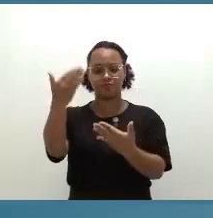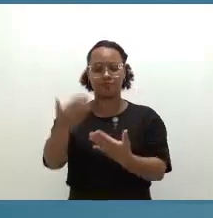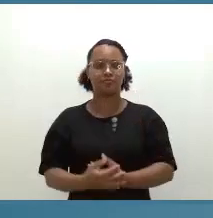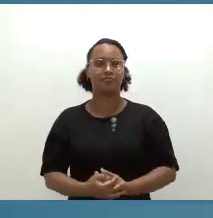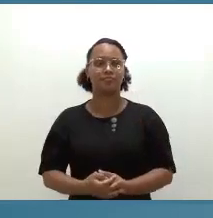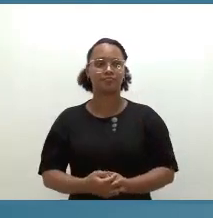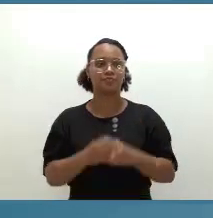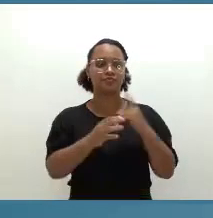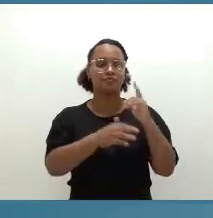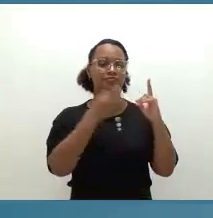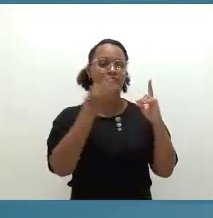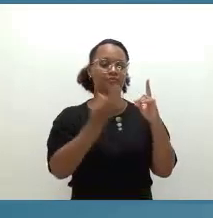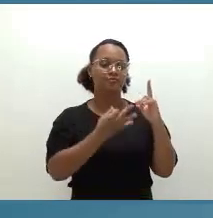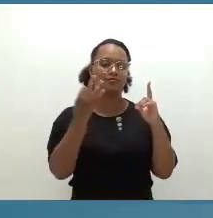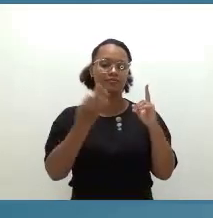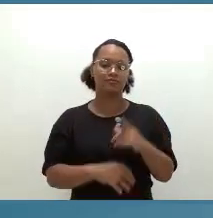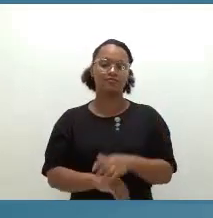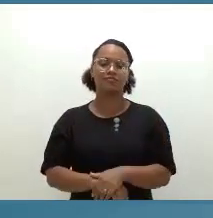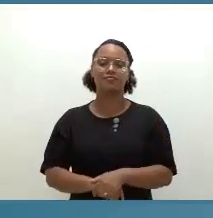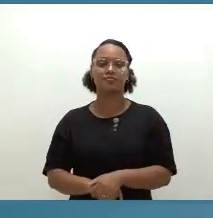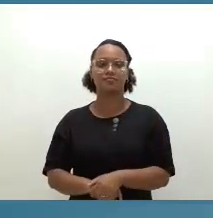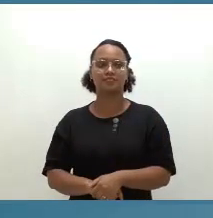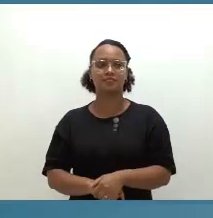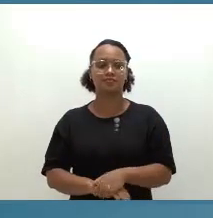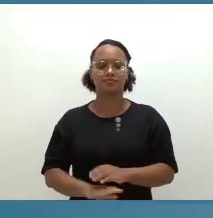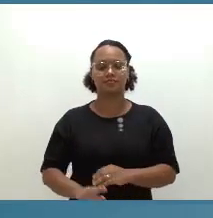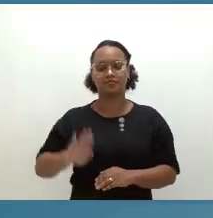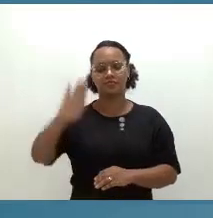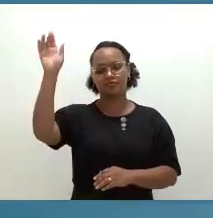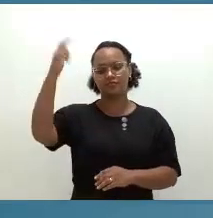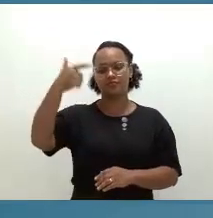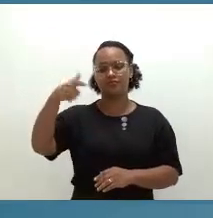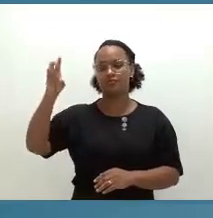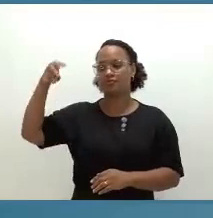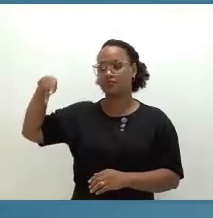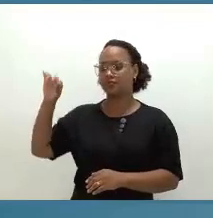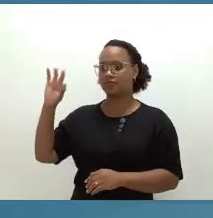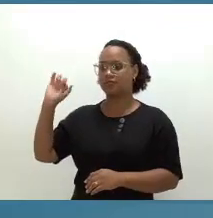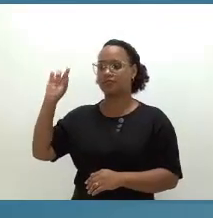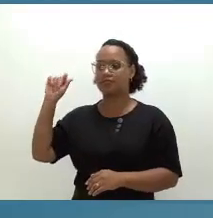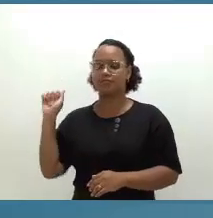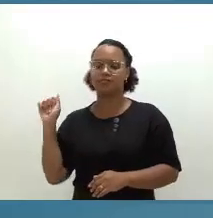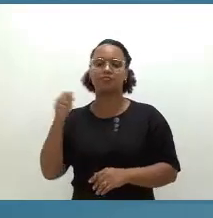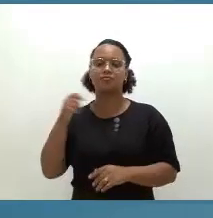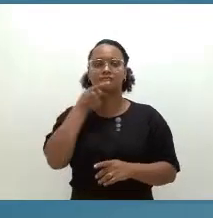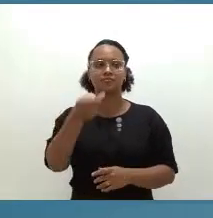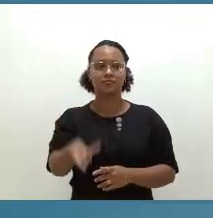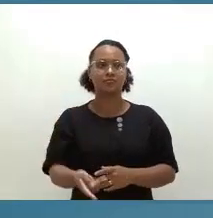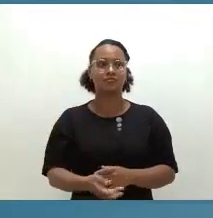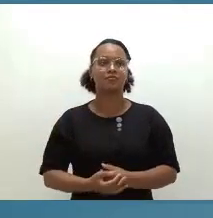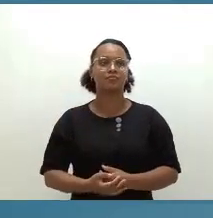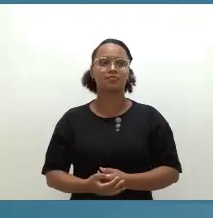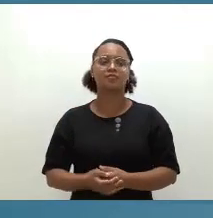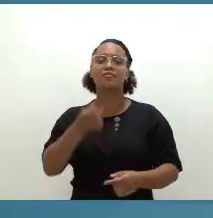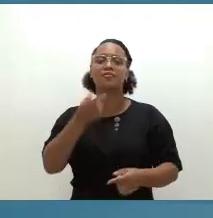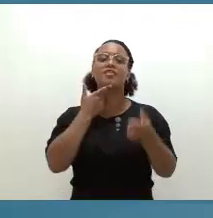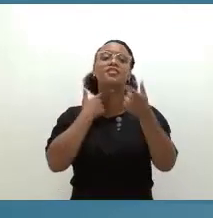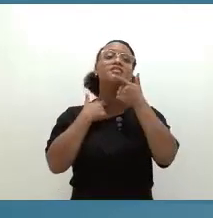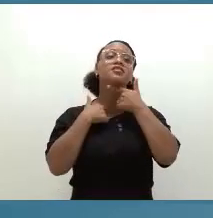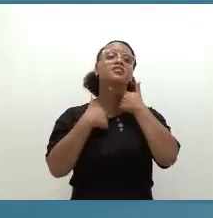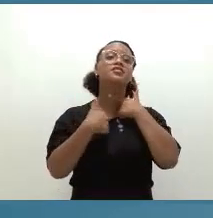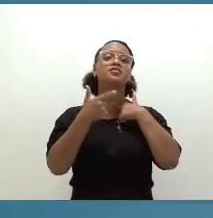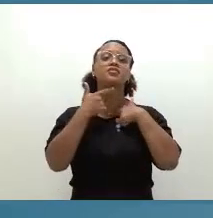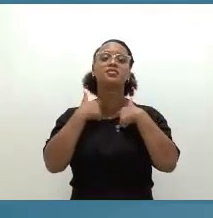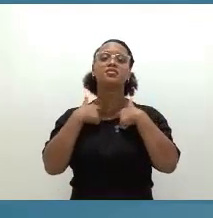Obrigada, desembargadora. Essa palavra. Desembargadora Maria do Céu, Vossa Excelência, com a palavra. Para desejar